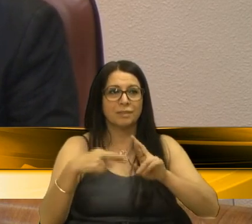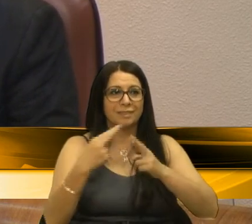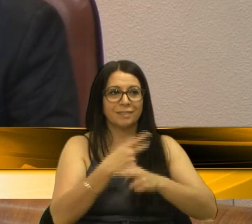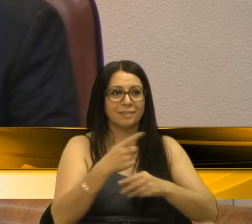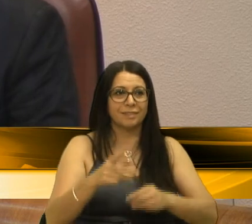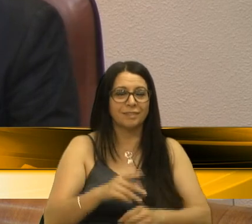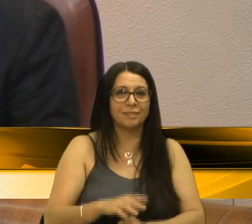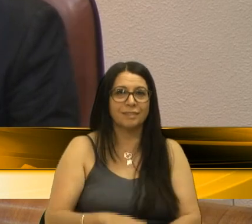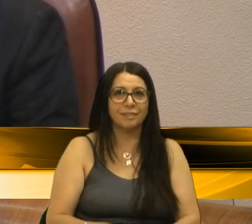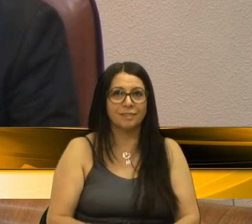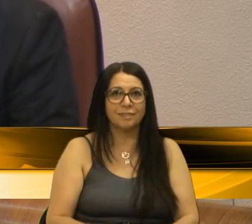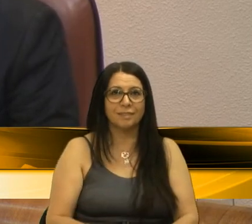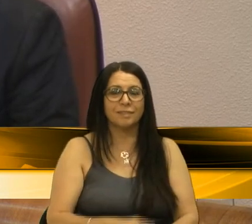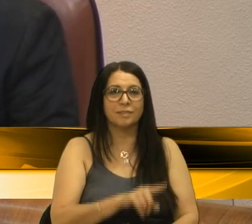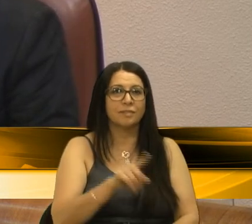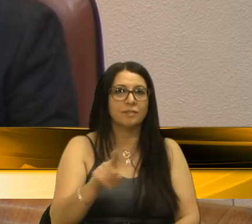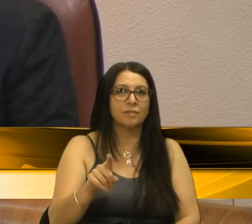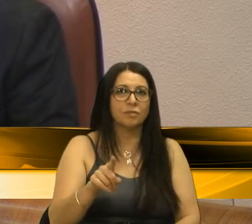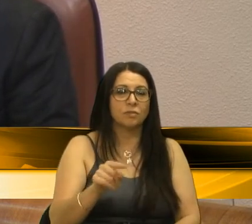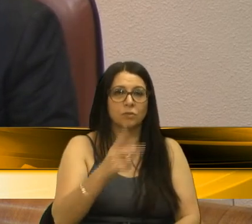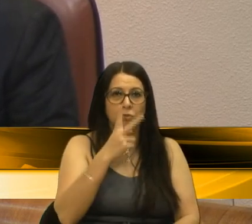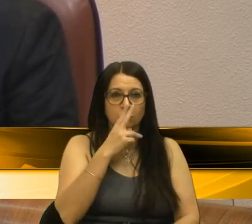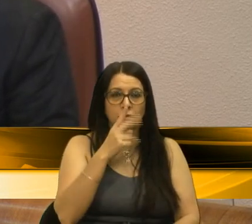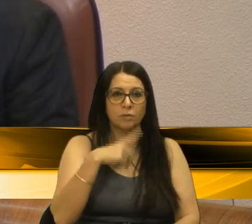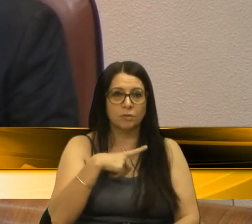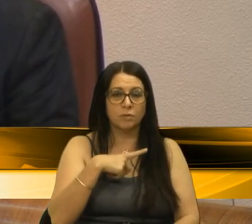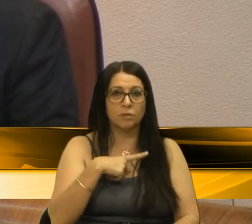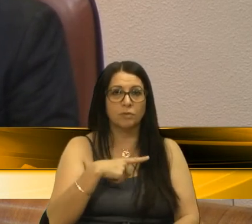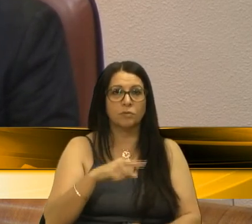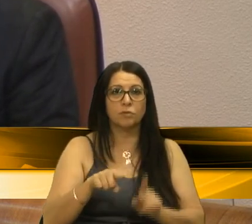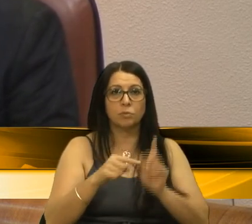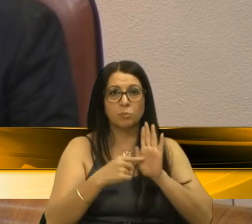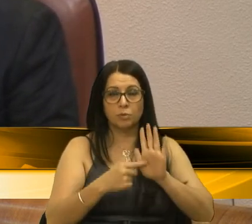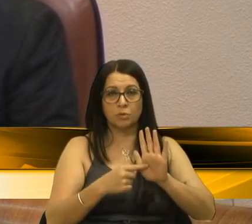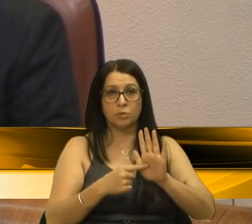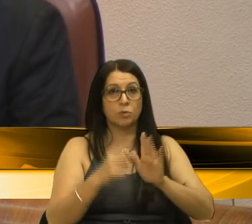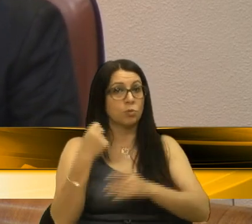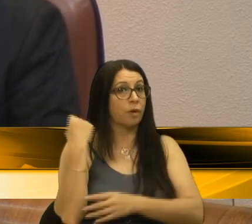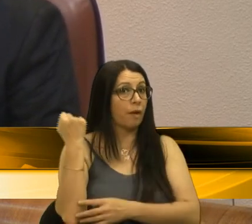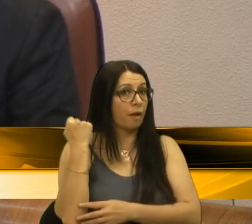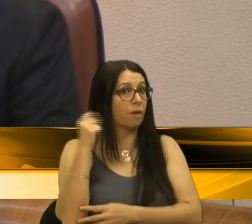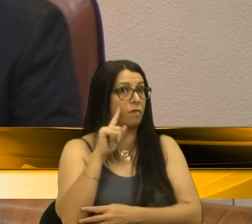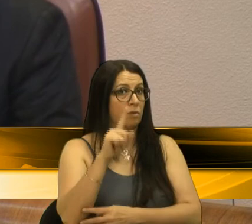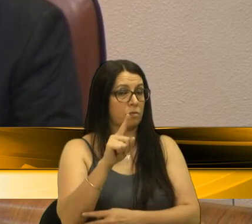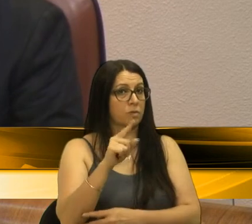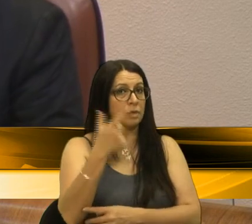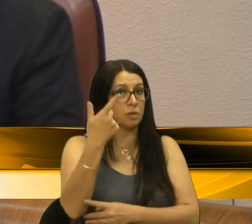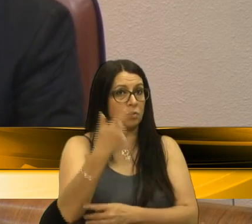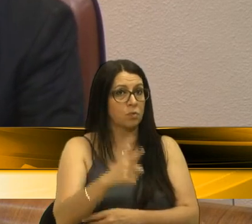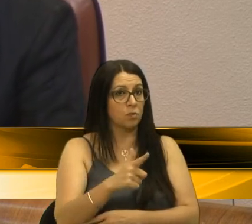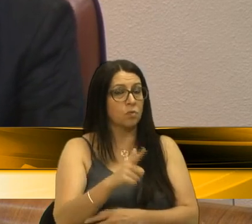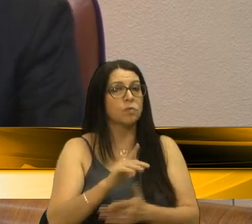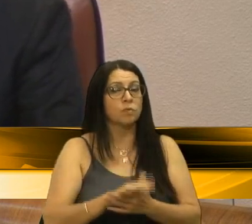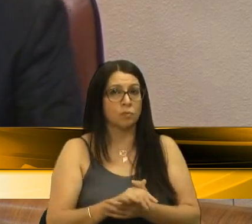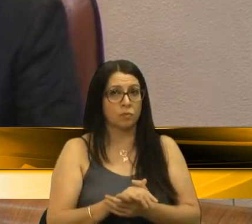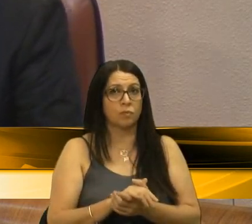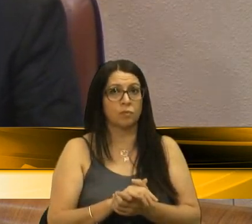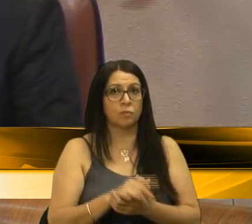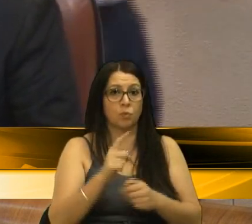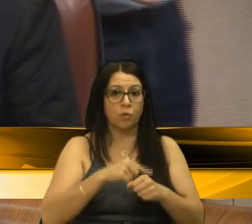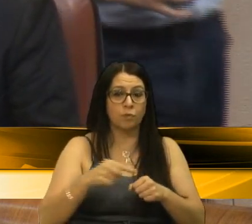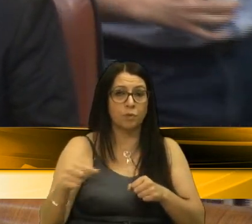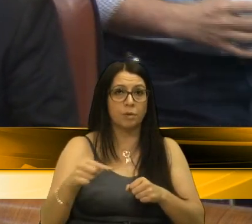Decreto-Lei nº 201/67 e já tendo decorrido a notificação do agravado, a repetição do ato com novo prazo